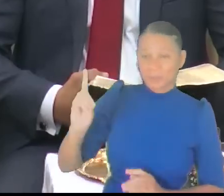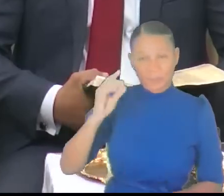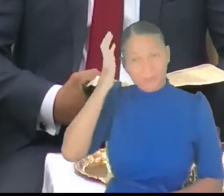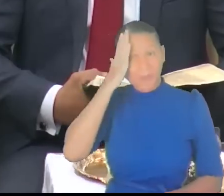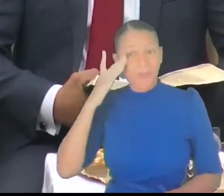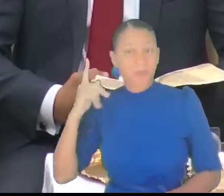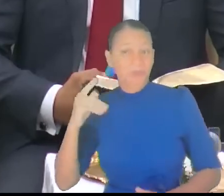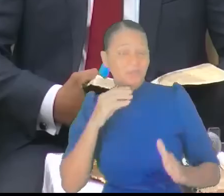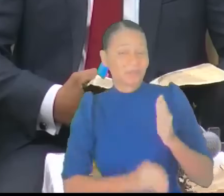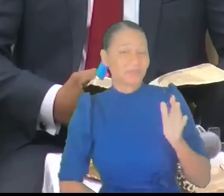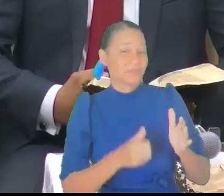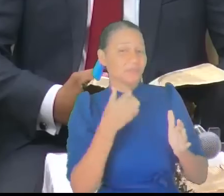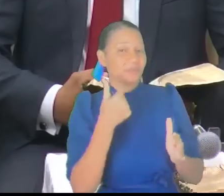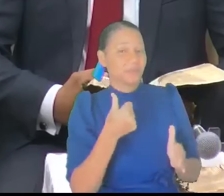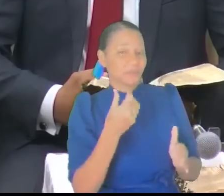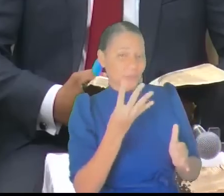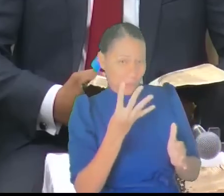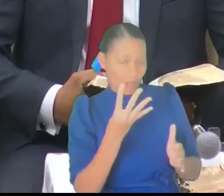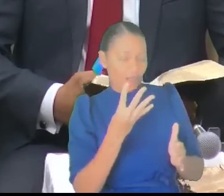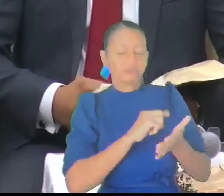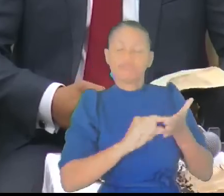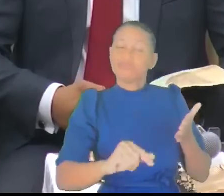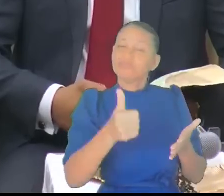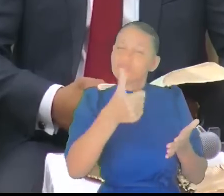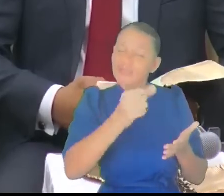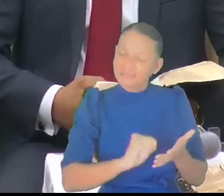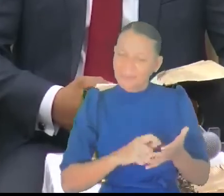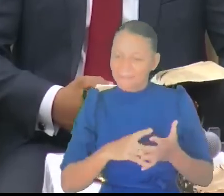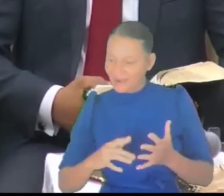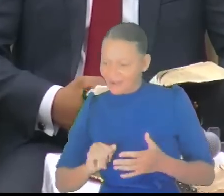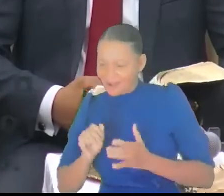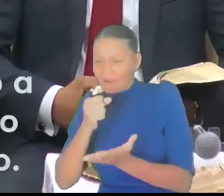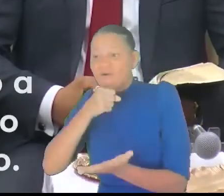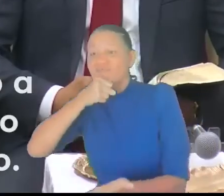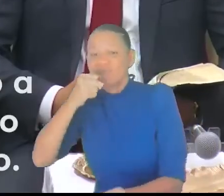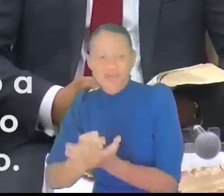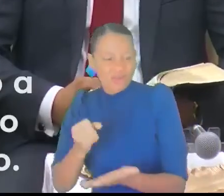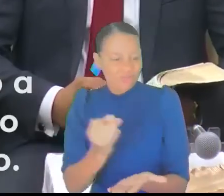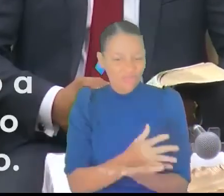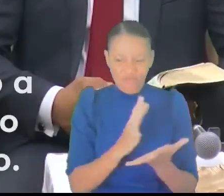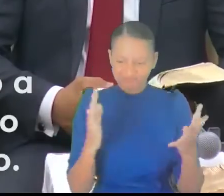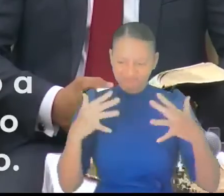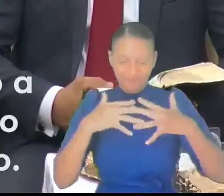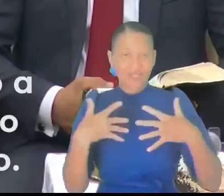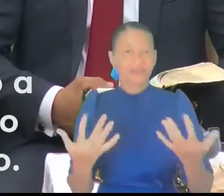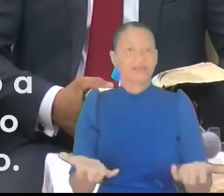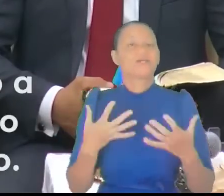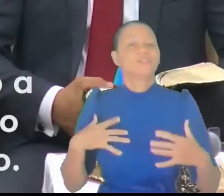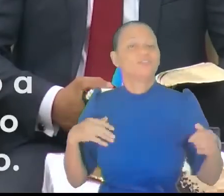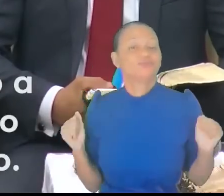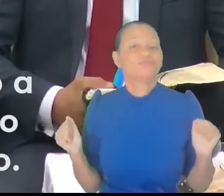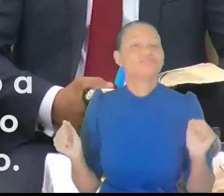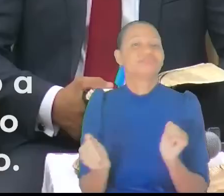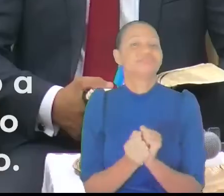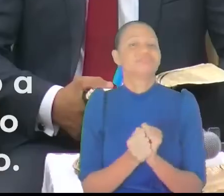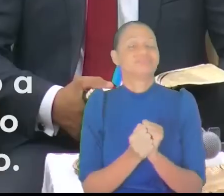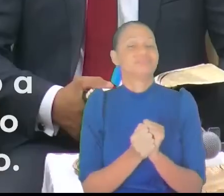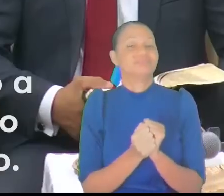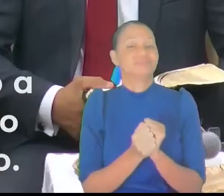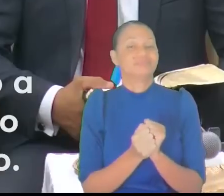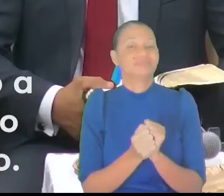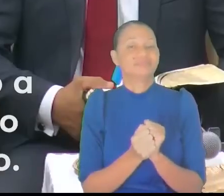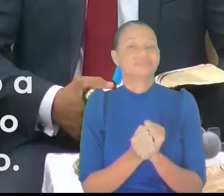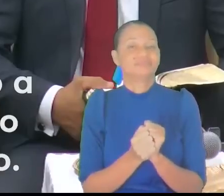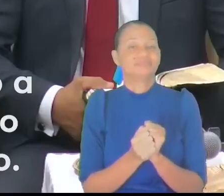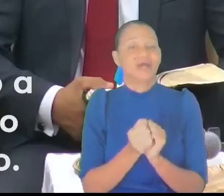4:18. É um casamento das Escrituras. Veja o que foi que ele disse. Eu gostaria que junto... Não,